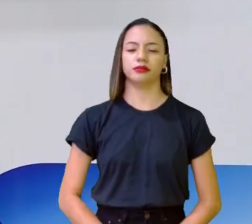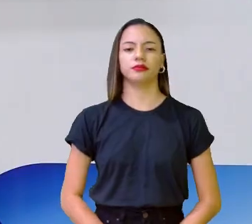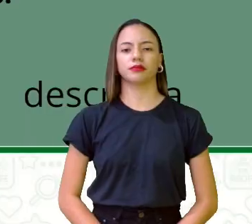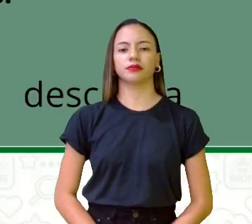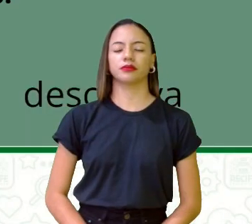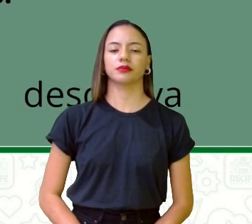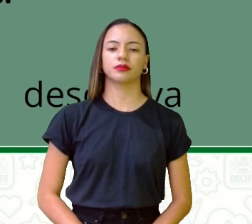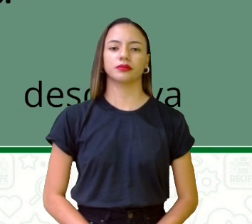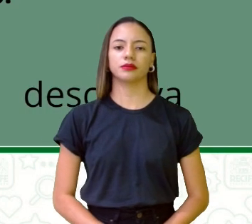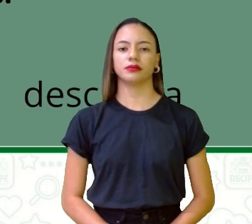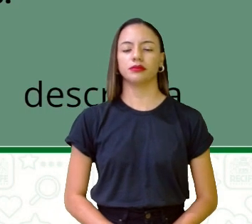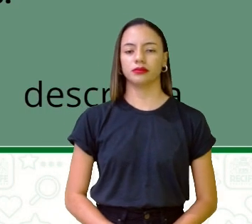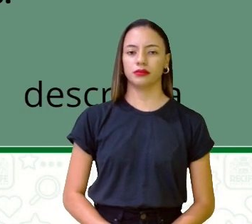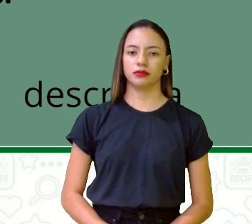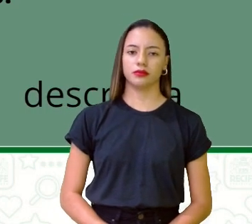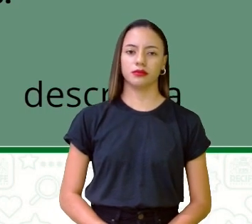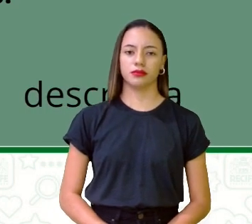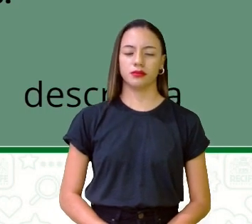Então,